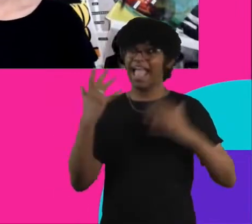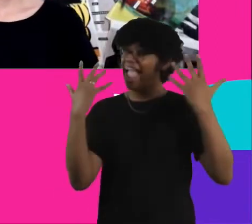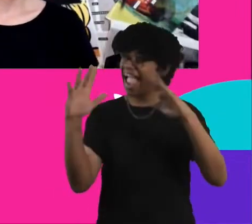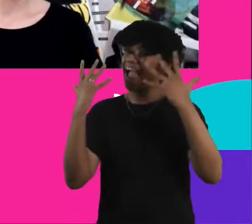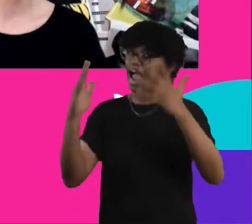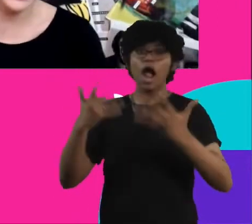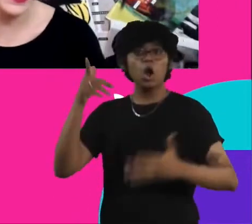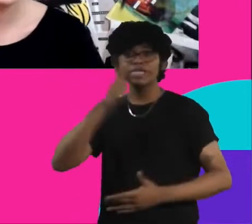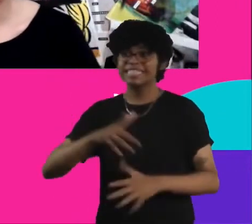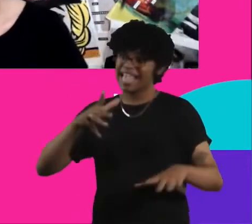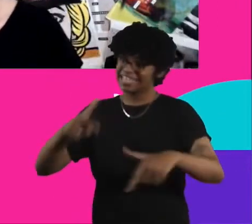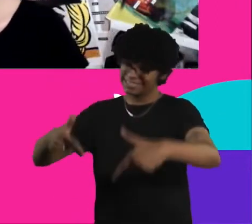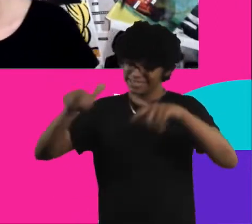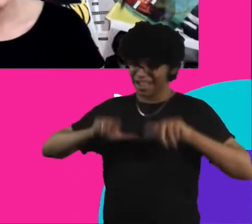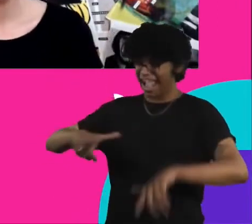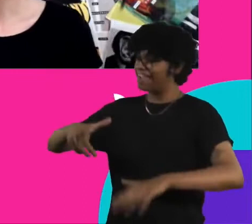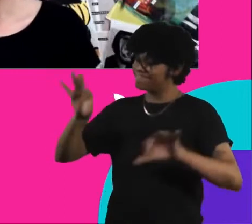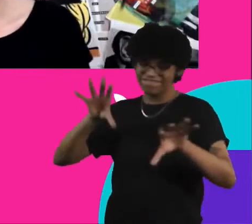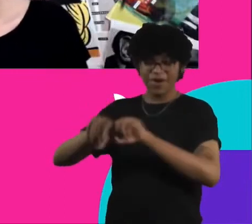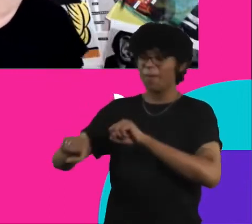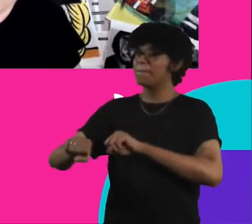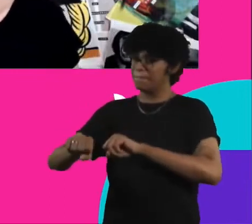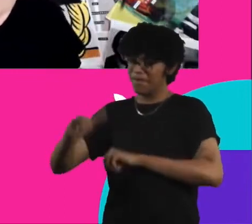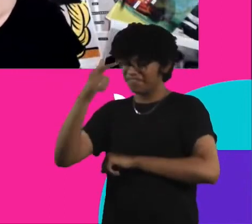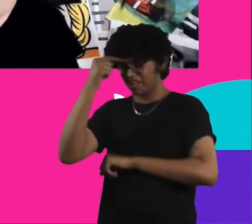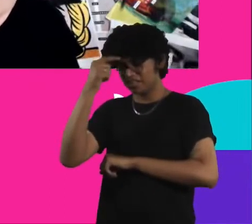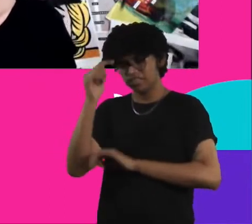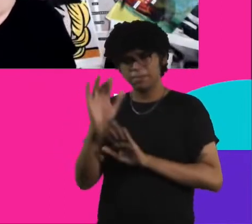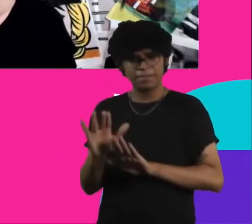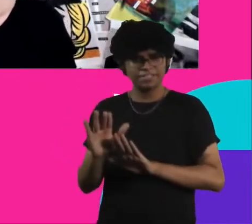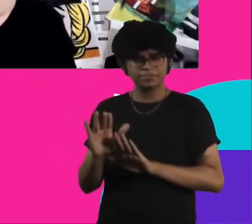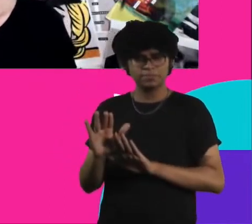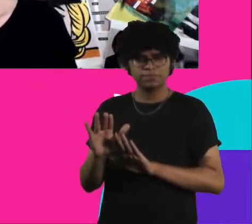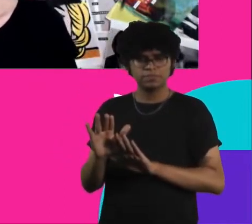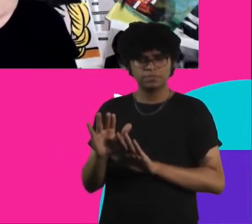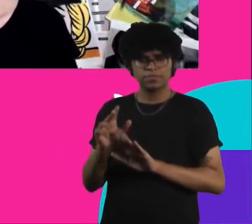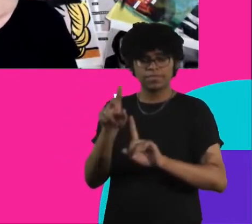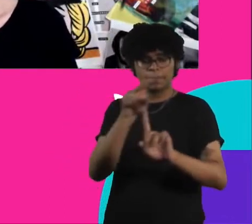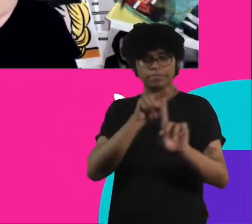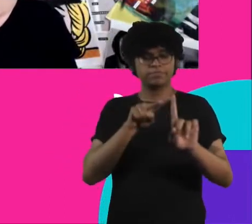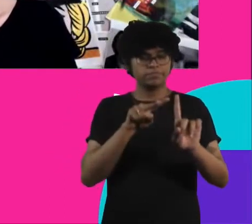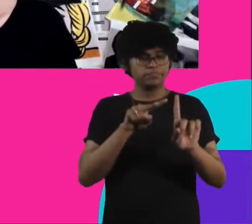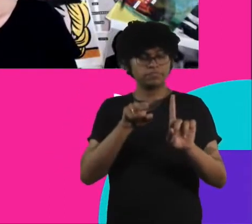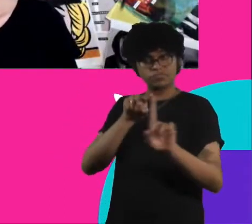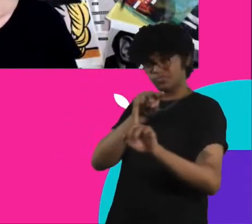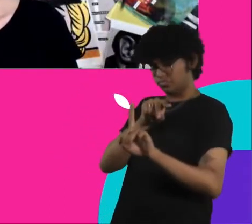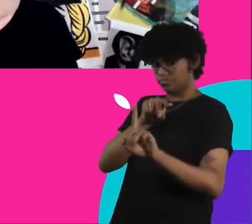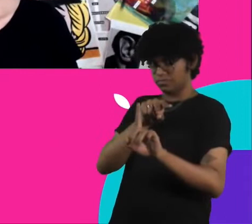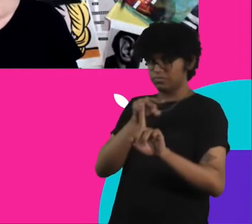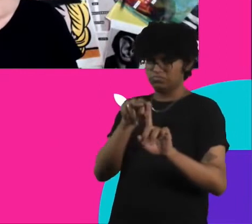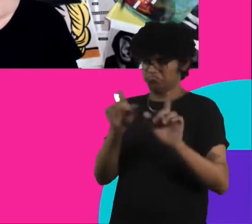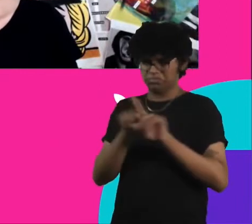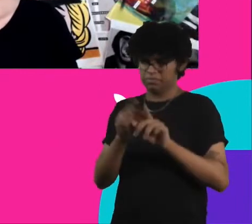certificado, o diploma, quando a gente termina a faculdade, né? Mas aí eu vou pegar isso e vou trazer também um outro item